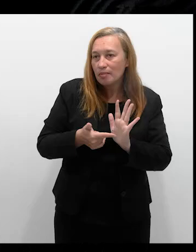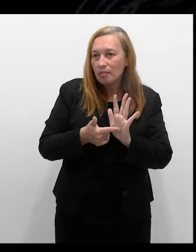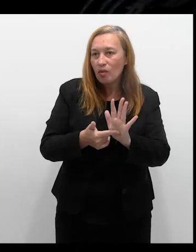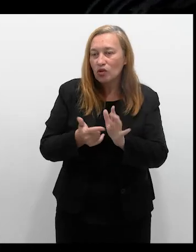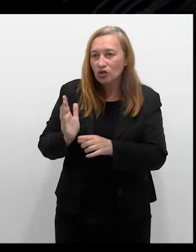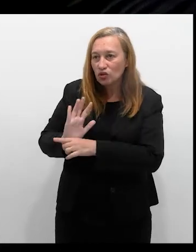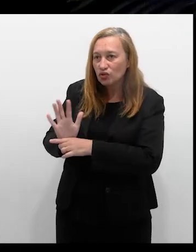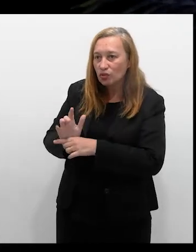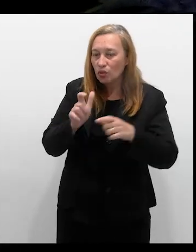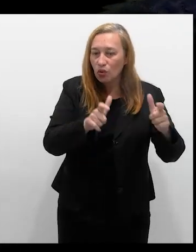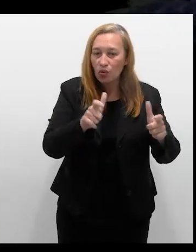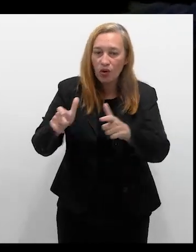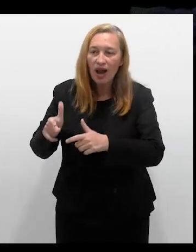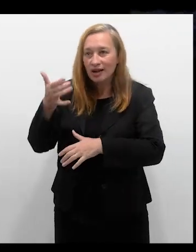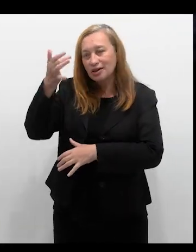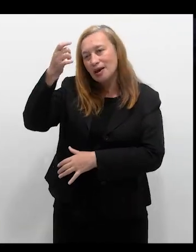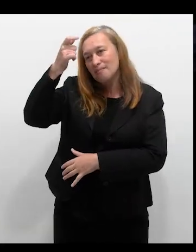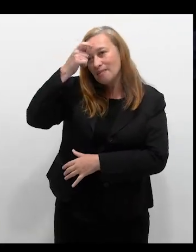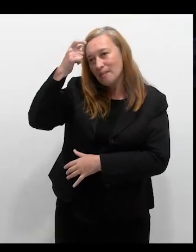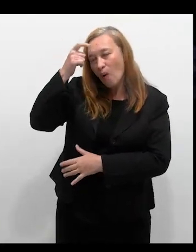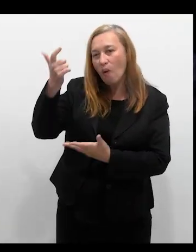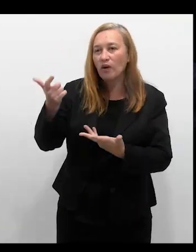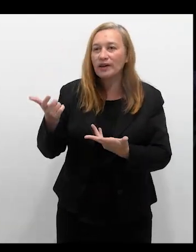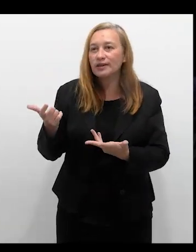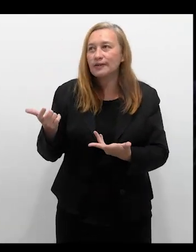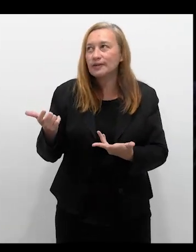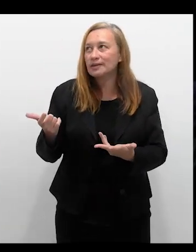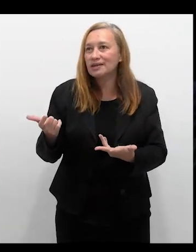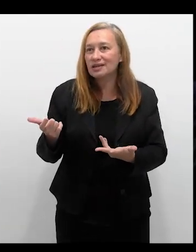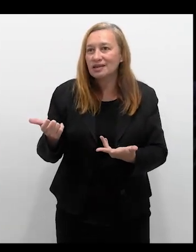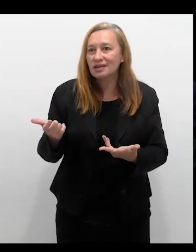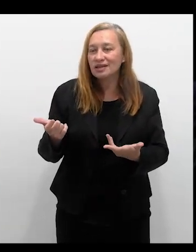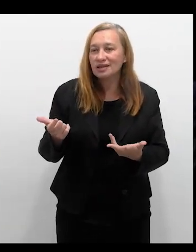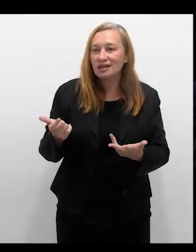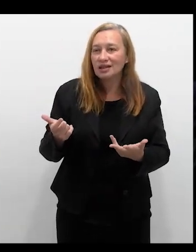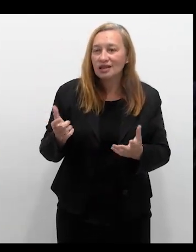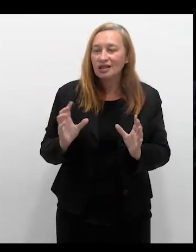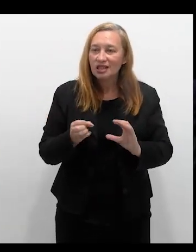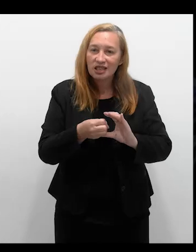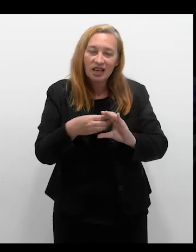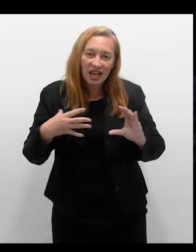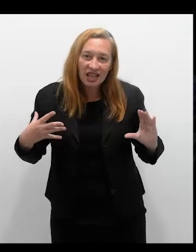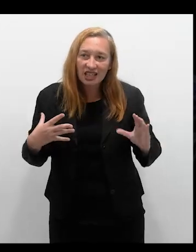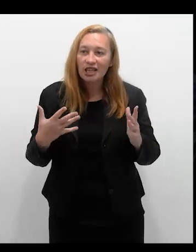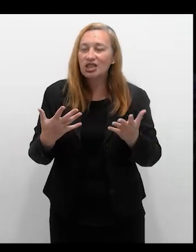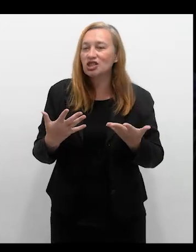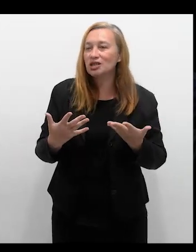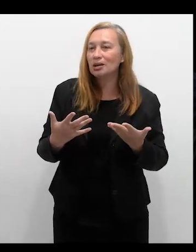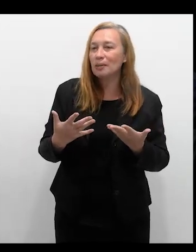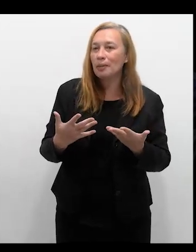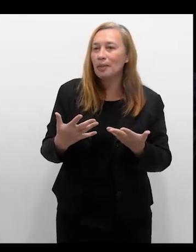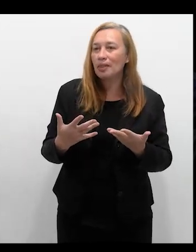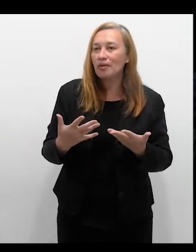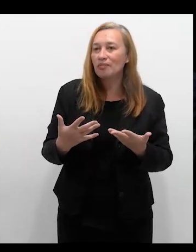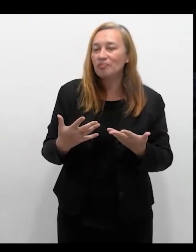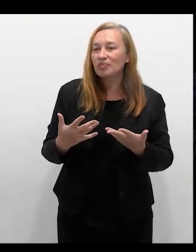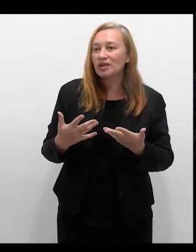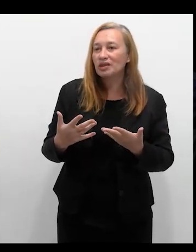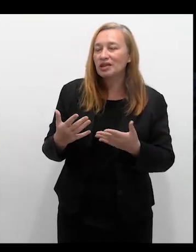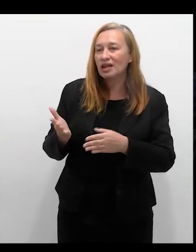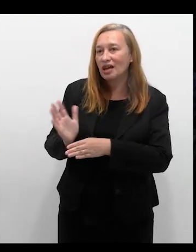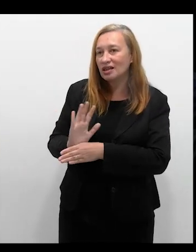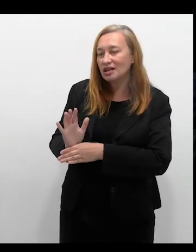relata, né, como os filmes trazem à tona os lugares com as suas memórias, com as suas associações, as suas